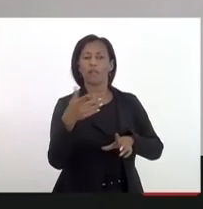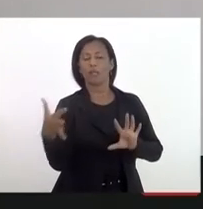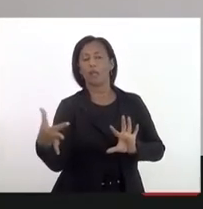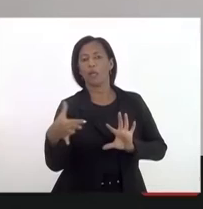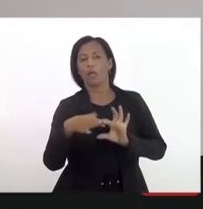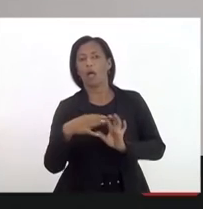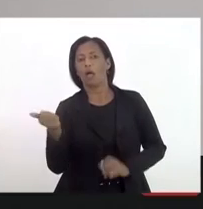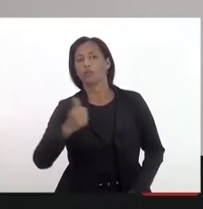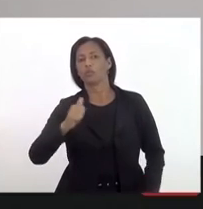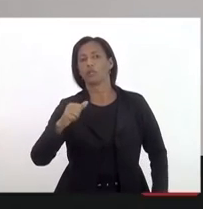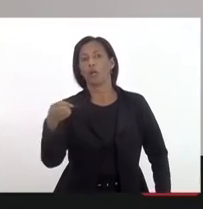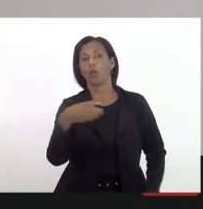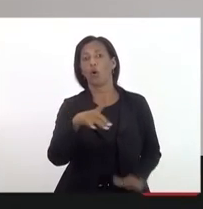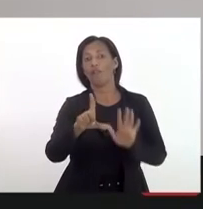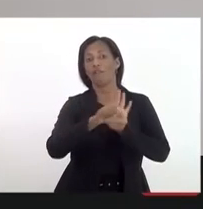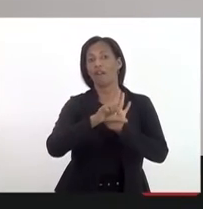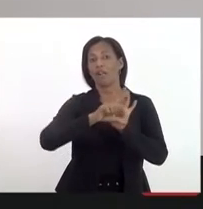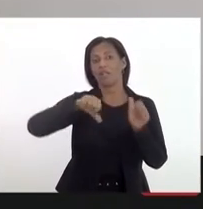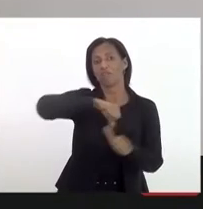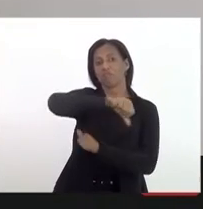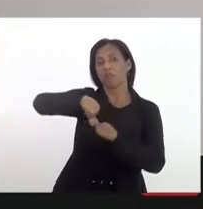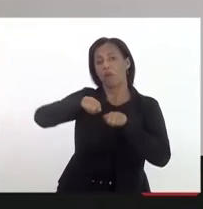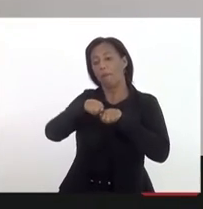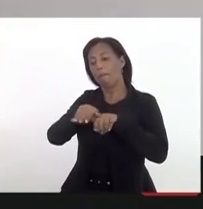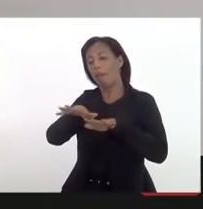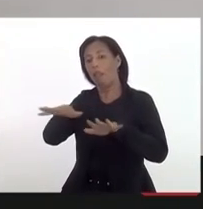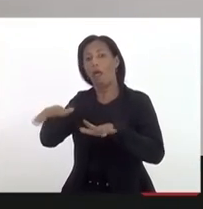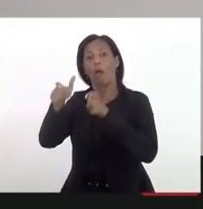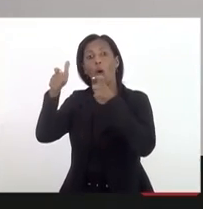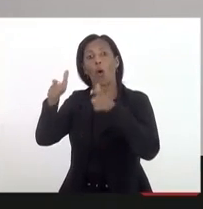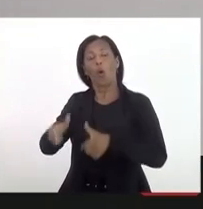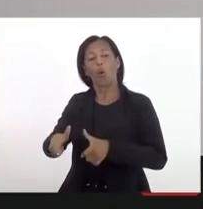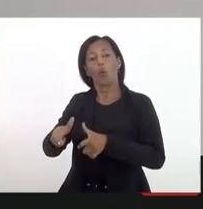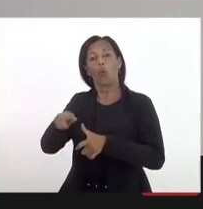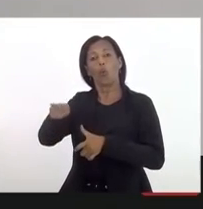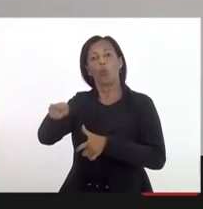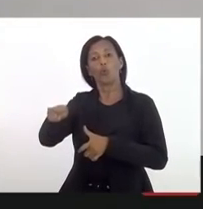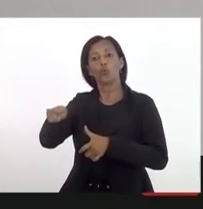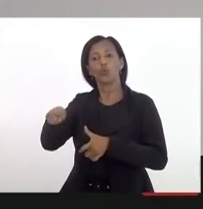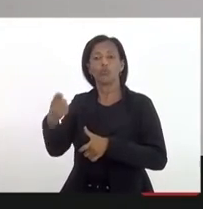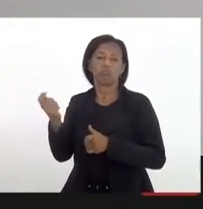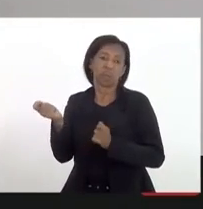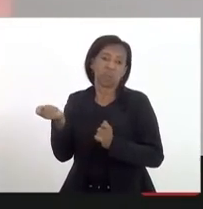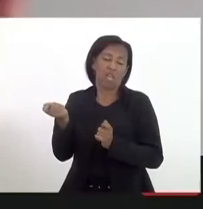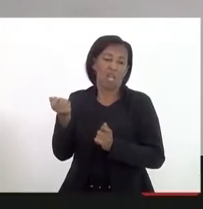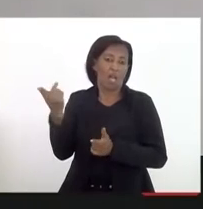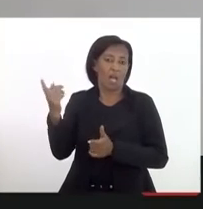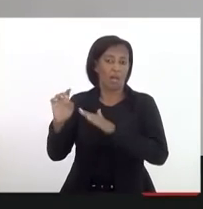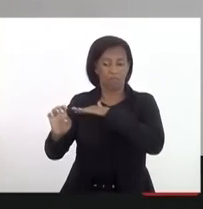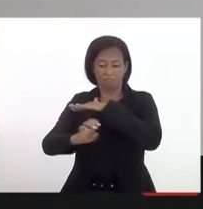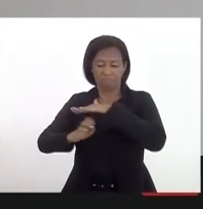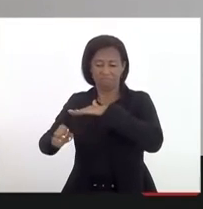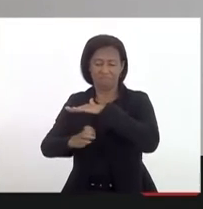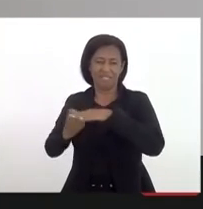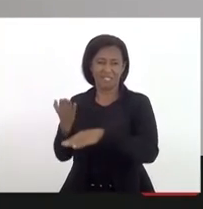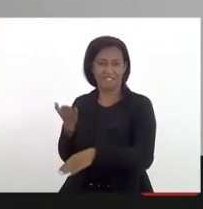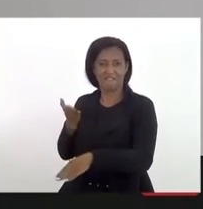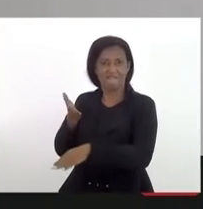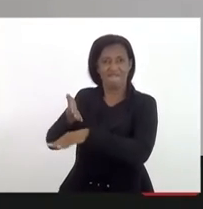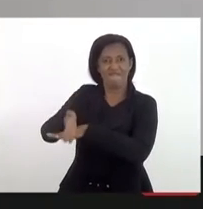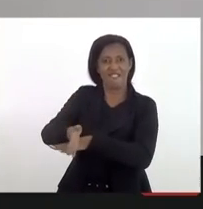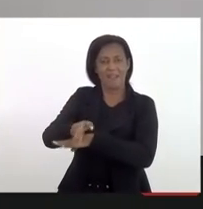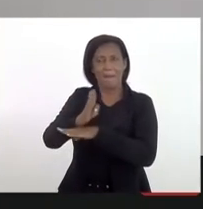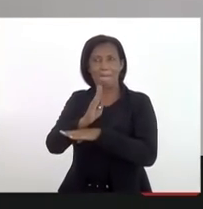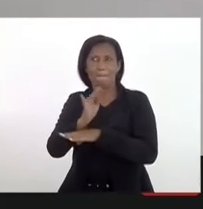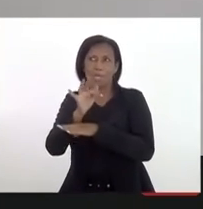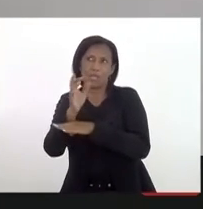associado pela nova lei, e transforma num de distribuição, onde efetivamente, possivelmente, a distribuidora vai entrar no equity ou